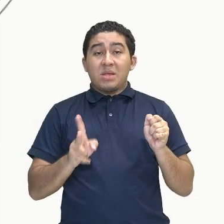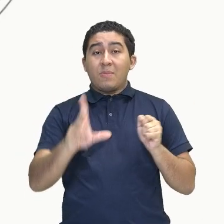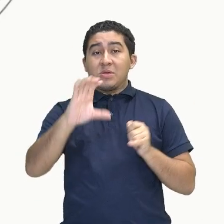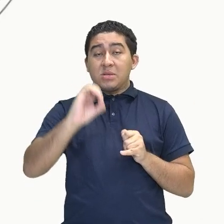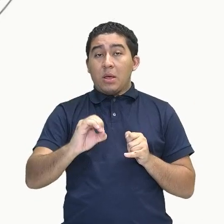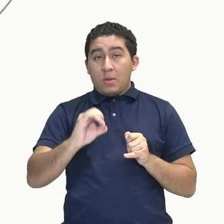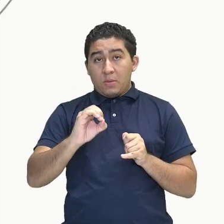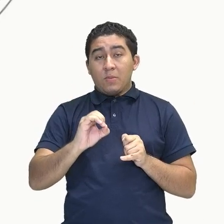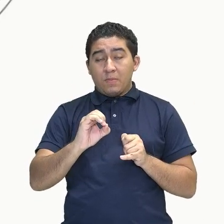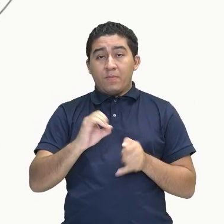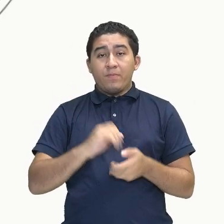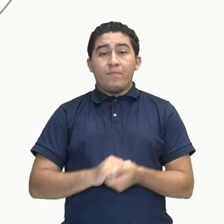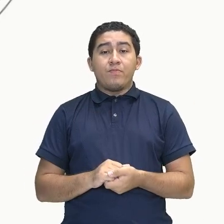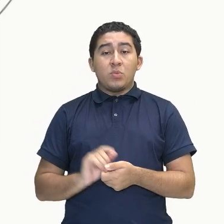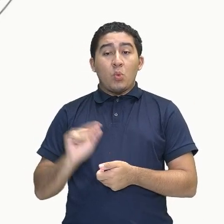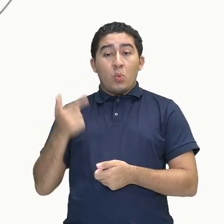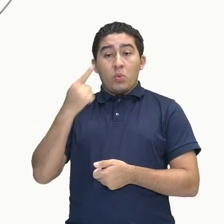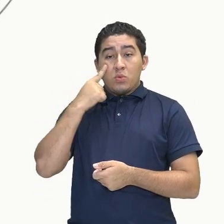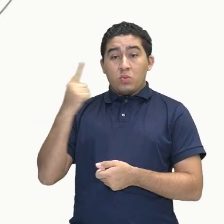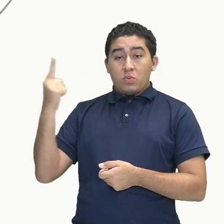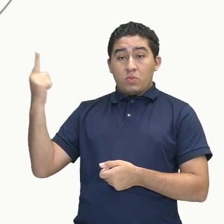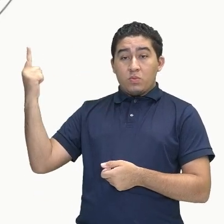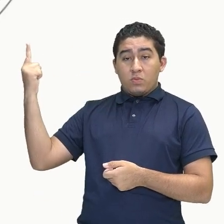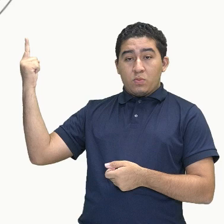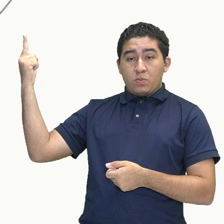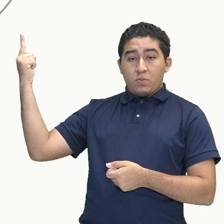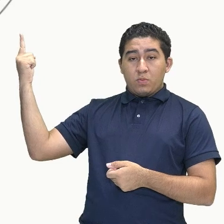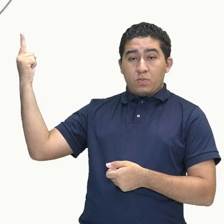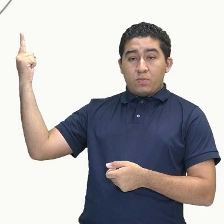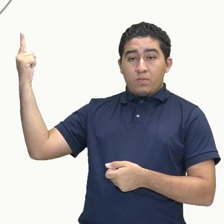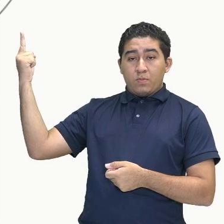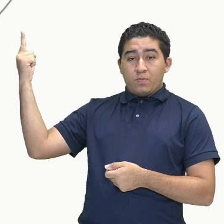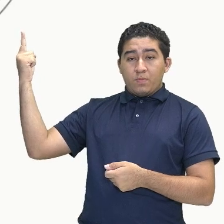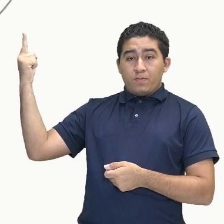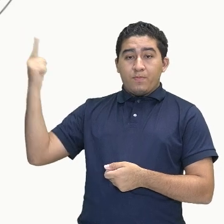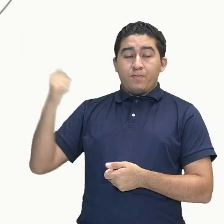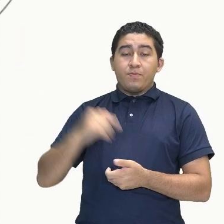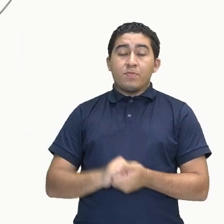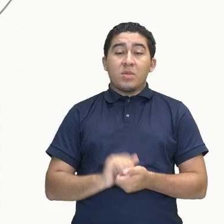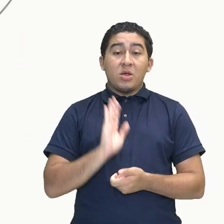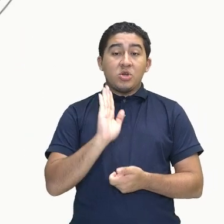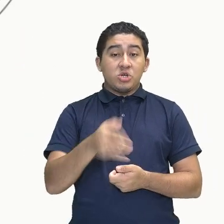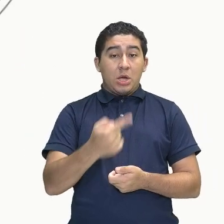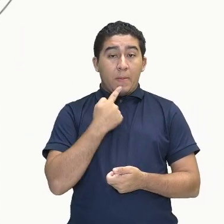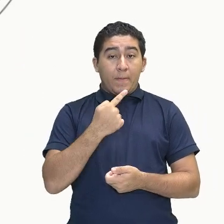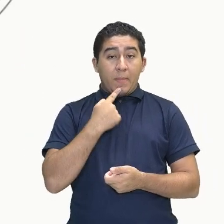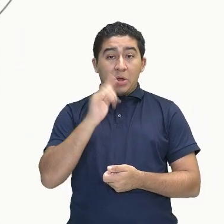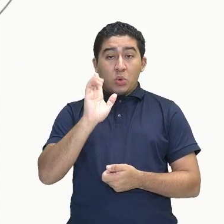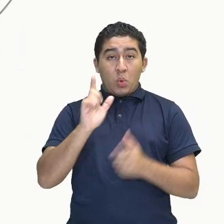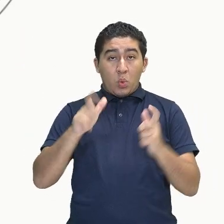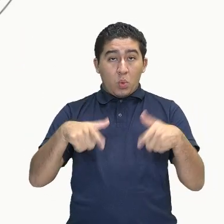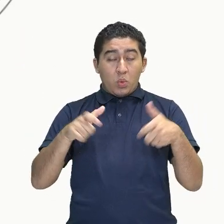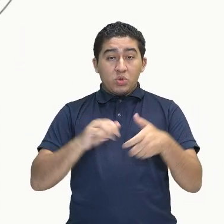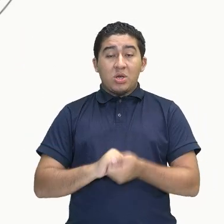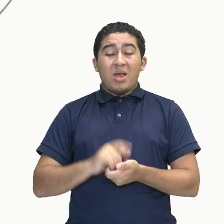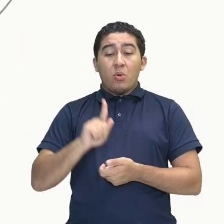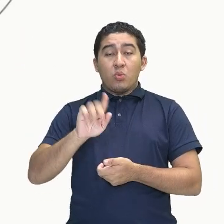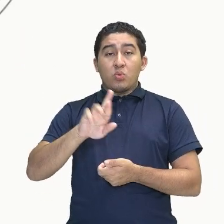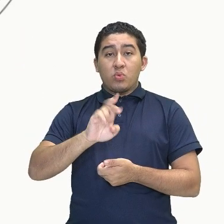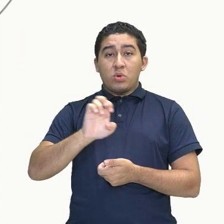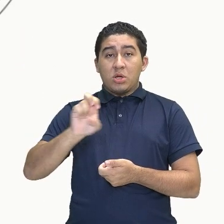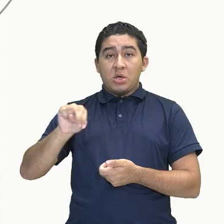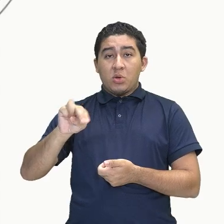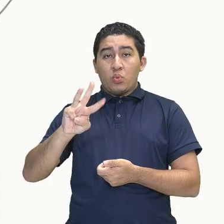os meridianos, eles já vão ser traçados aqui, olha, no meridiano de Greenwich. Então, eu vou ter